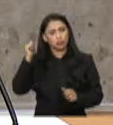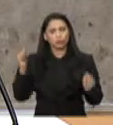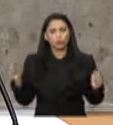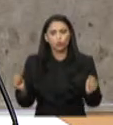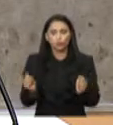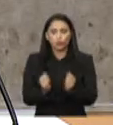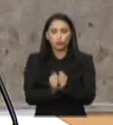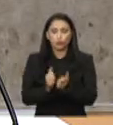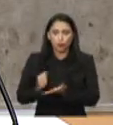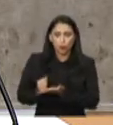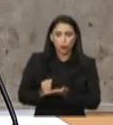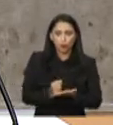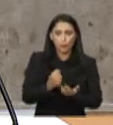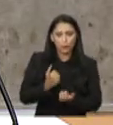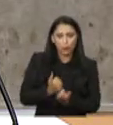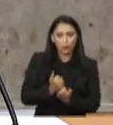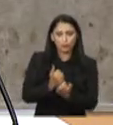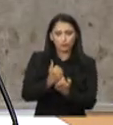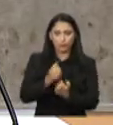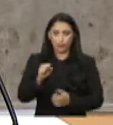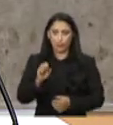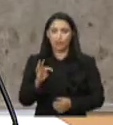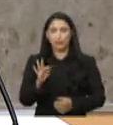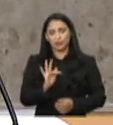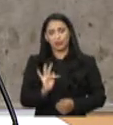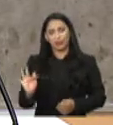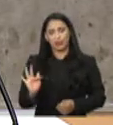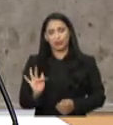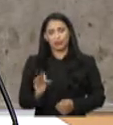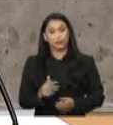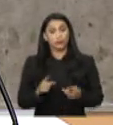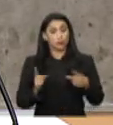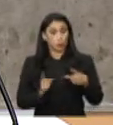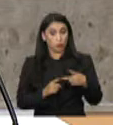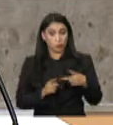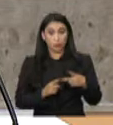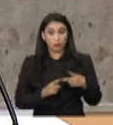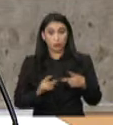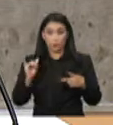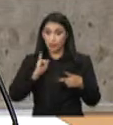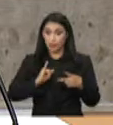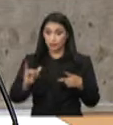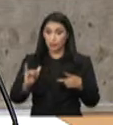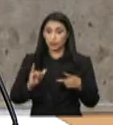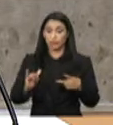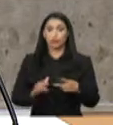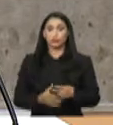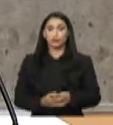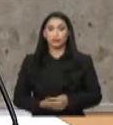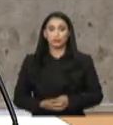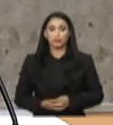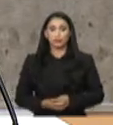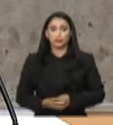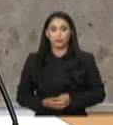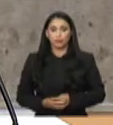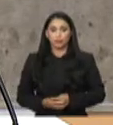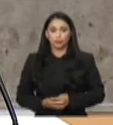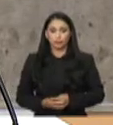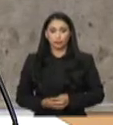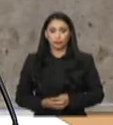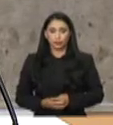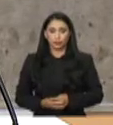Supremo Tribunal Federal o segundo aviso ele é um segundo aspecto